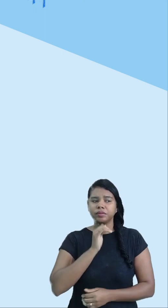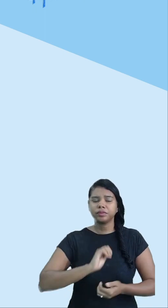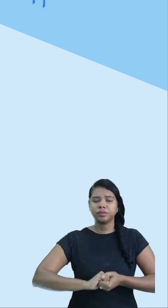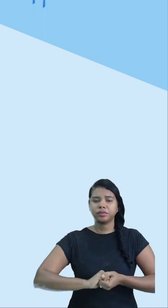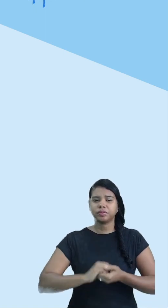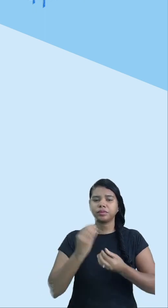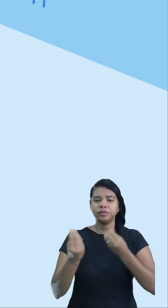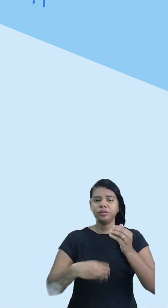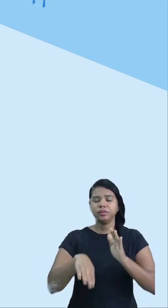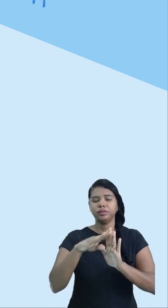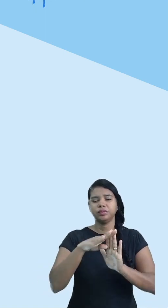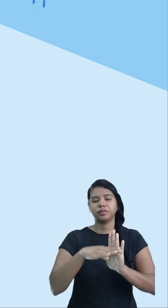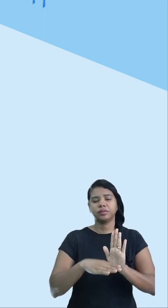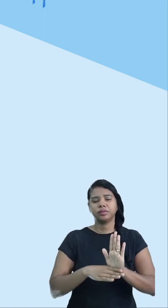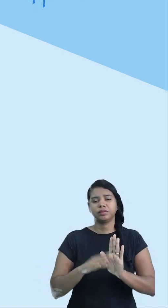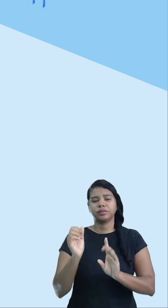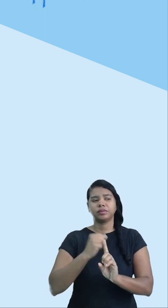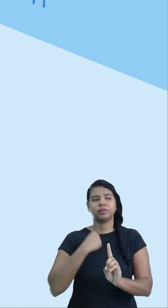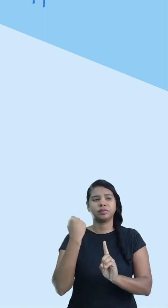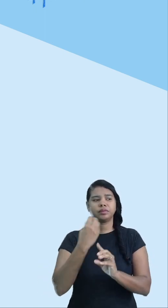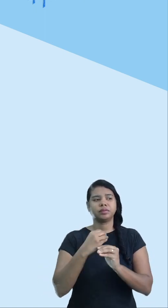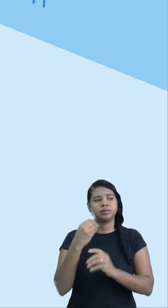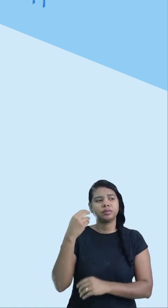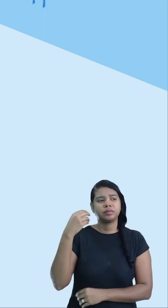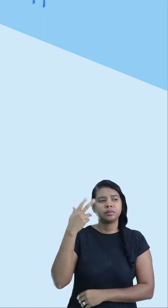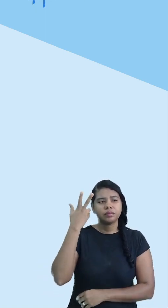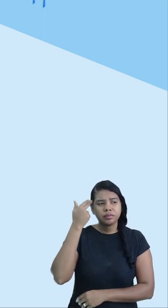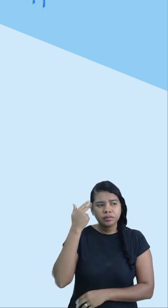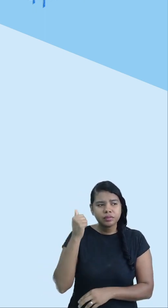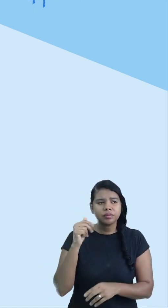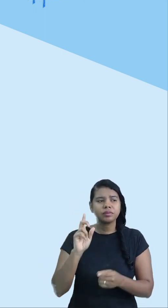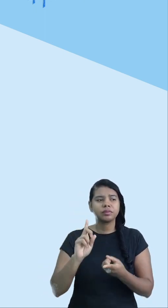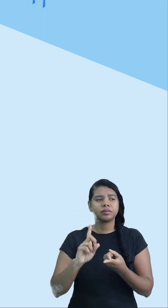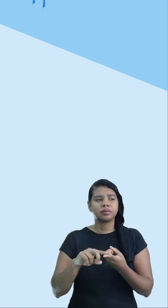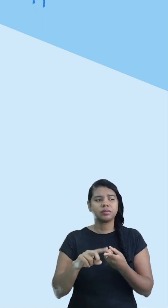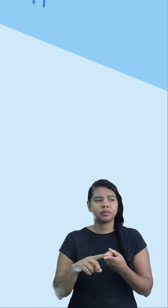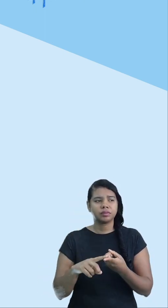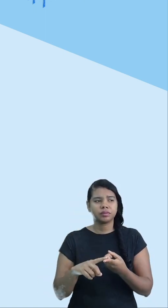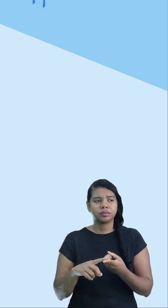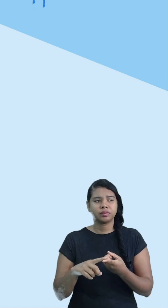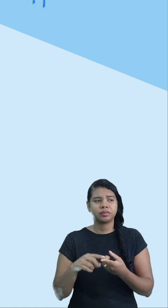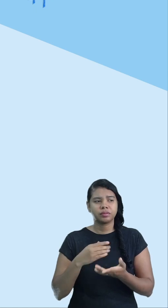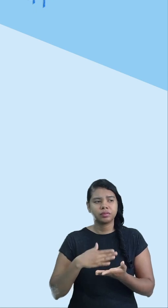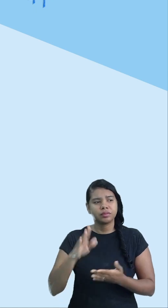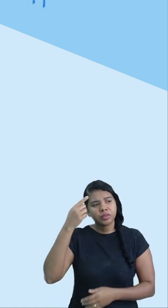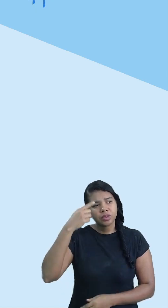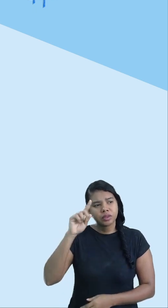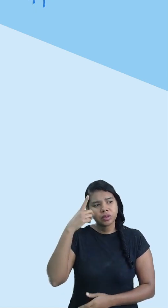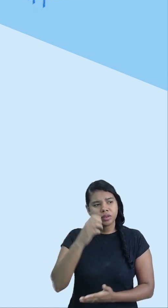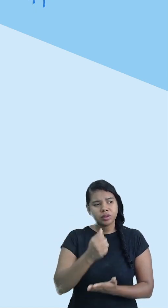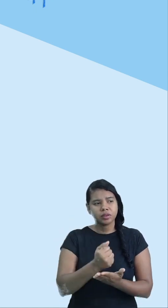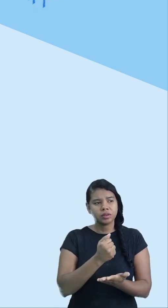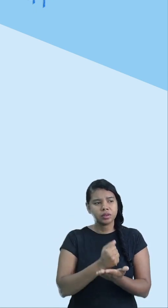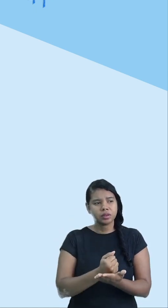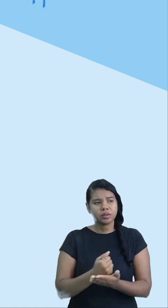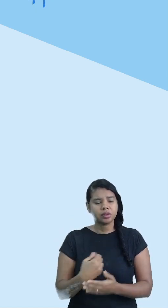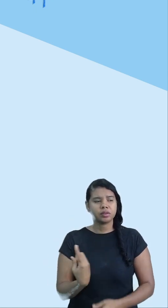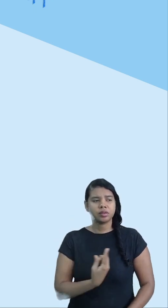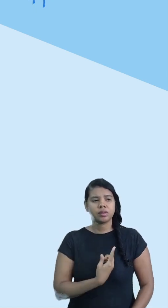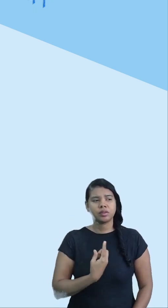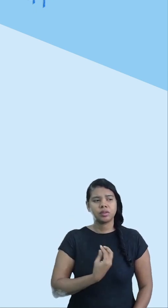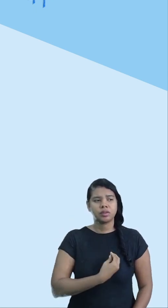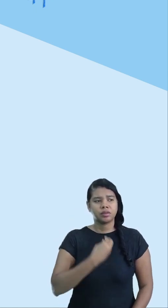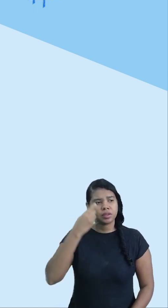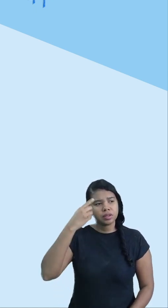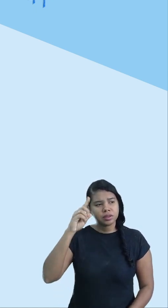como a classificação é algo socialmente natural, a indexação também está presente no cotidiano, nos registros do cotidiano. Por exemplo, quando